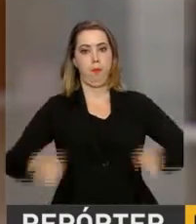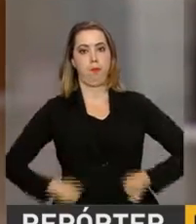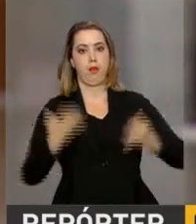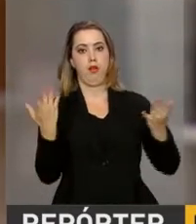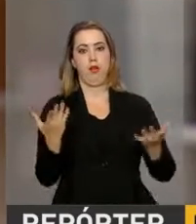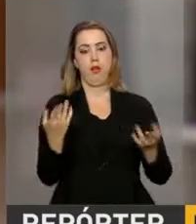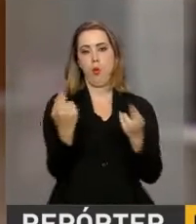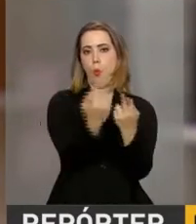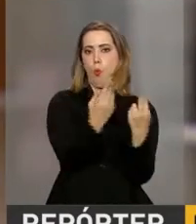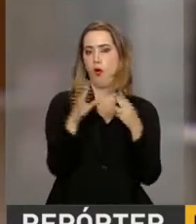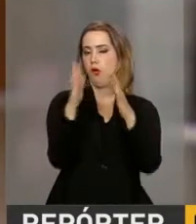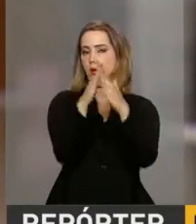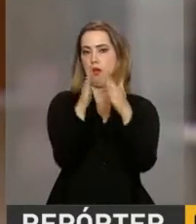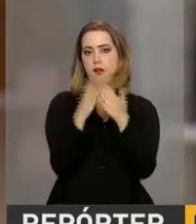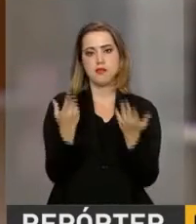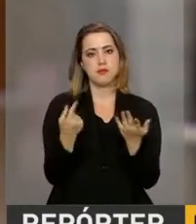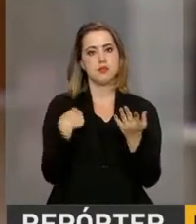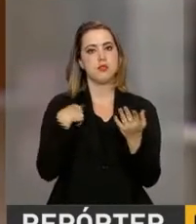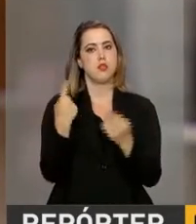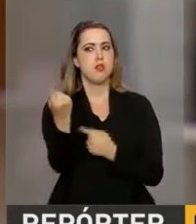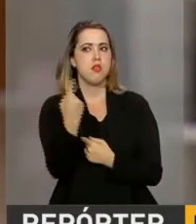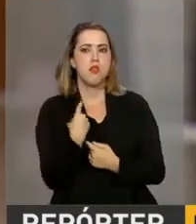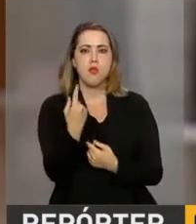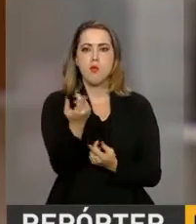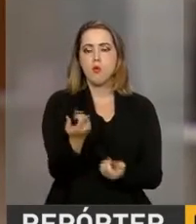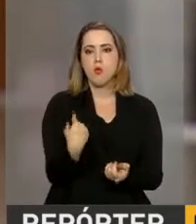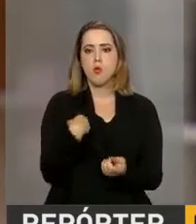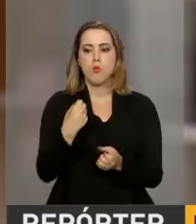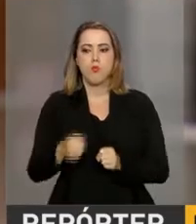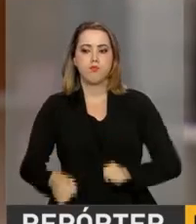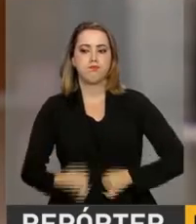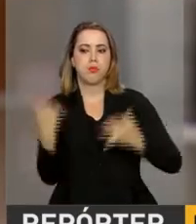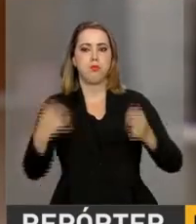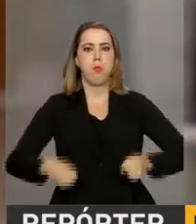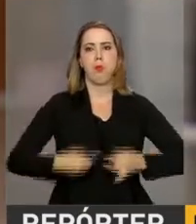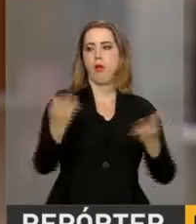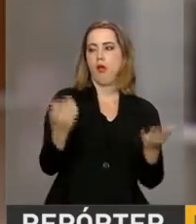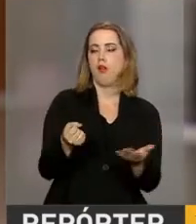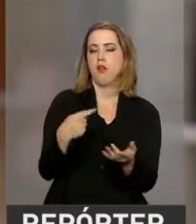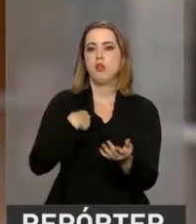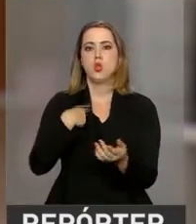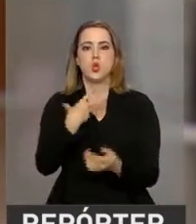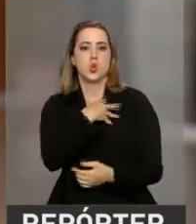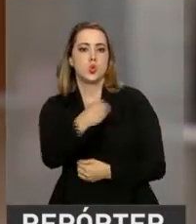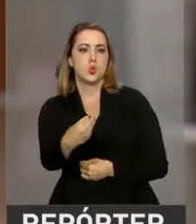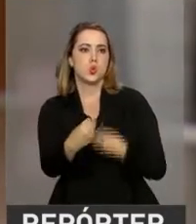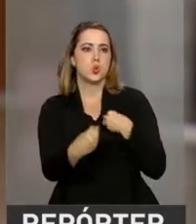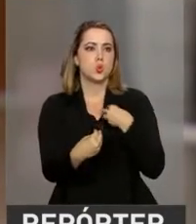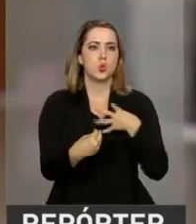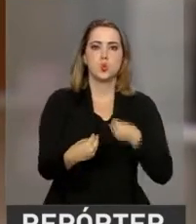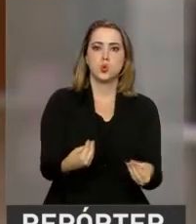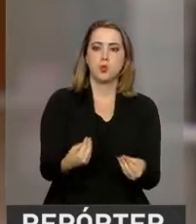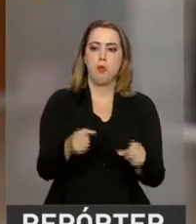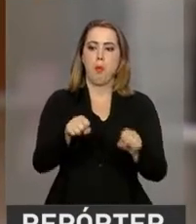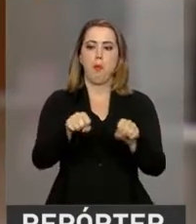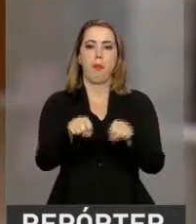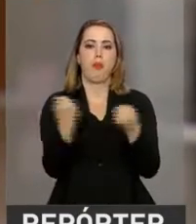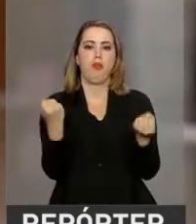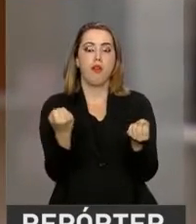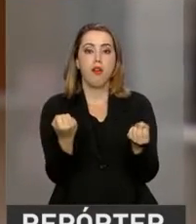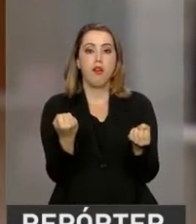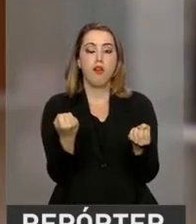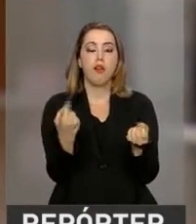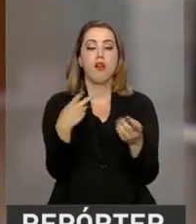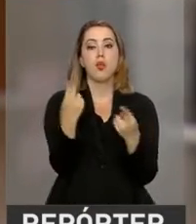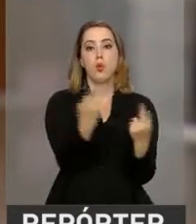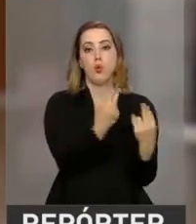em casa. Se eu e você começamos a gastar muito mais em casa e os nossos filhos chegam a um ponto que quebra. E